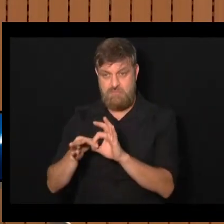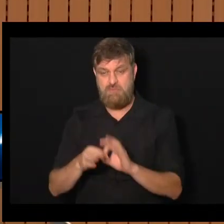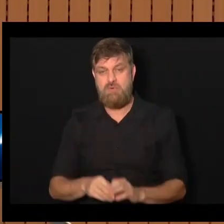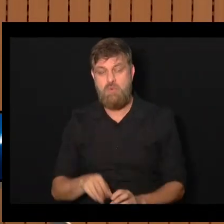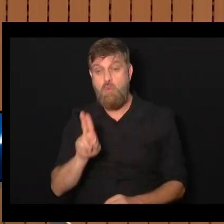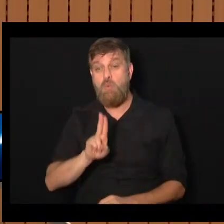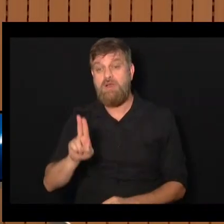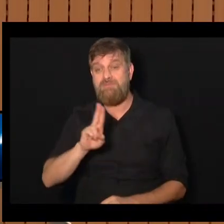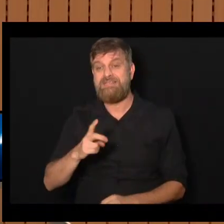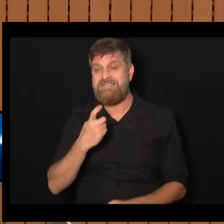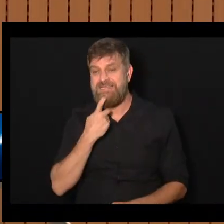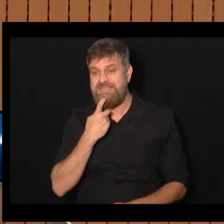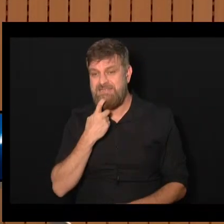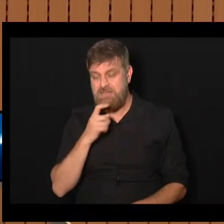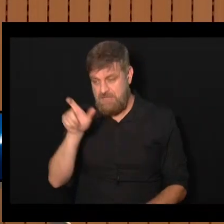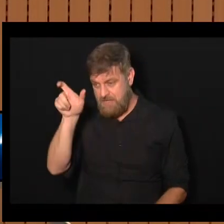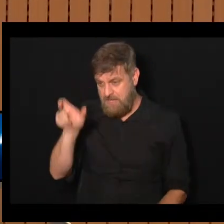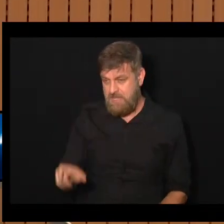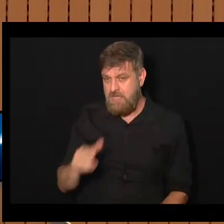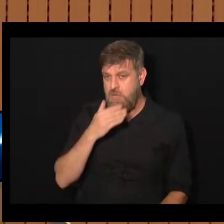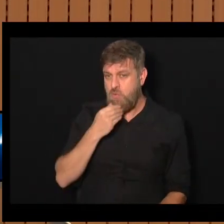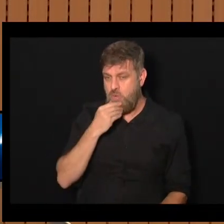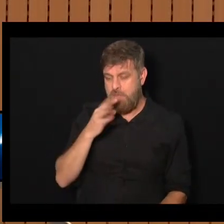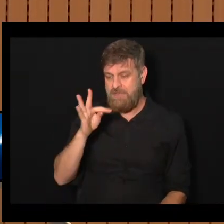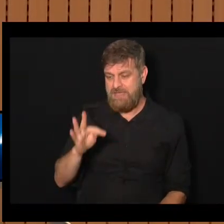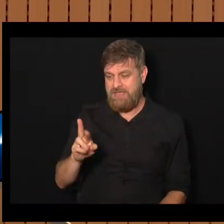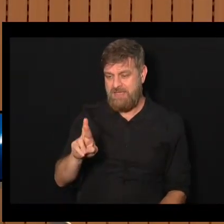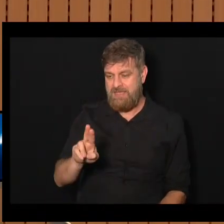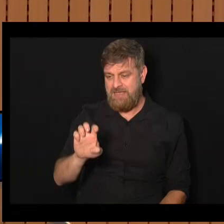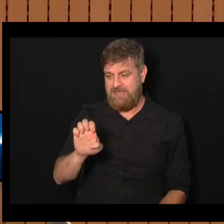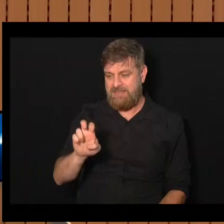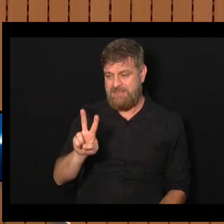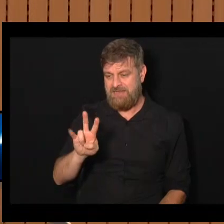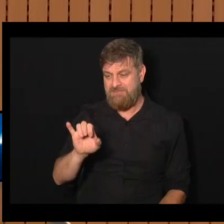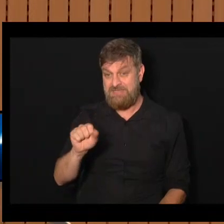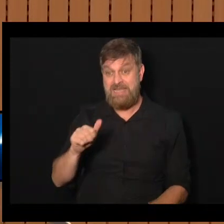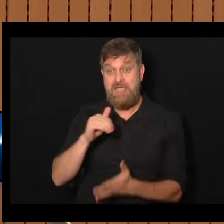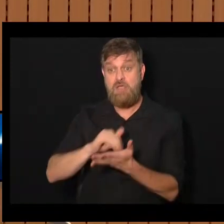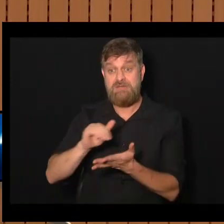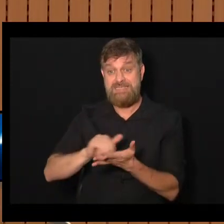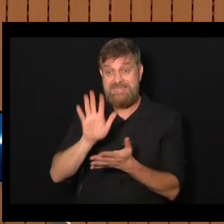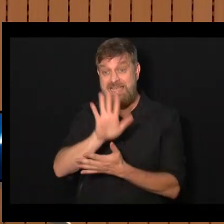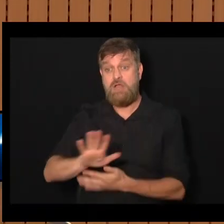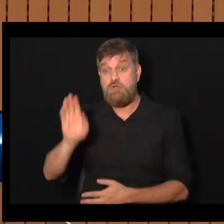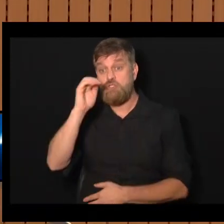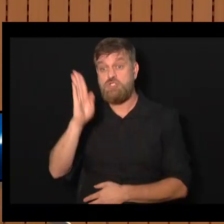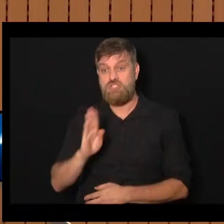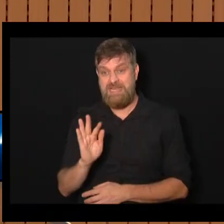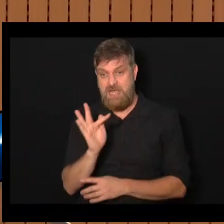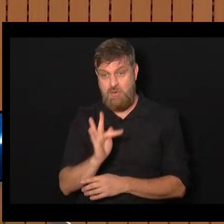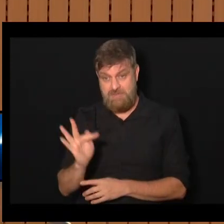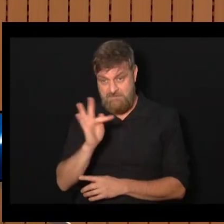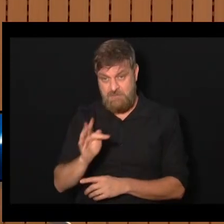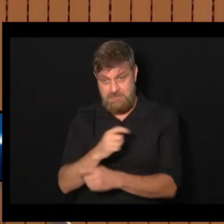Campinas e Trevisan se tornou o secretário-geral da universidade. Quando o senhor